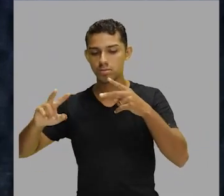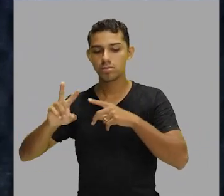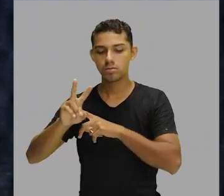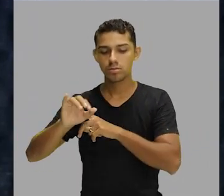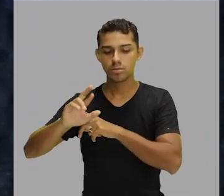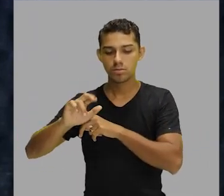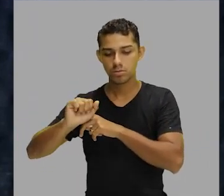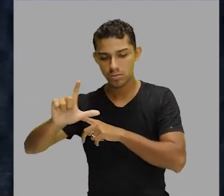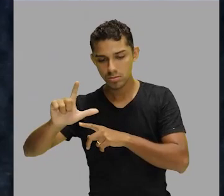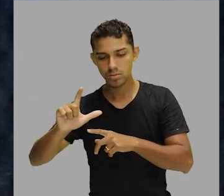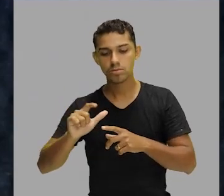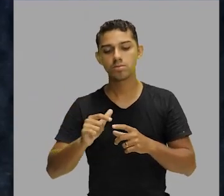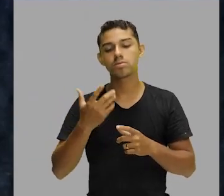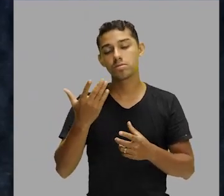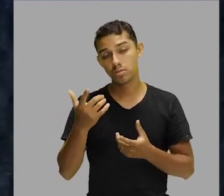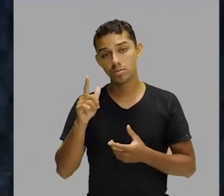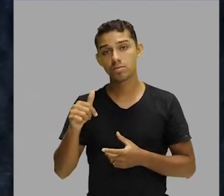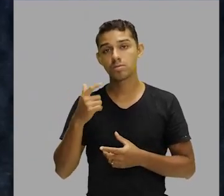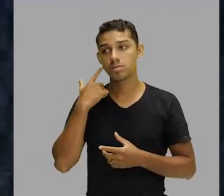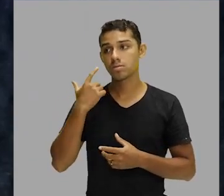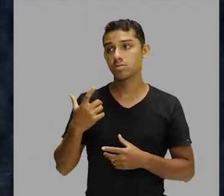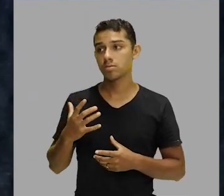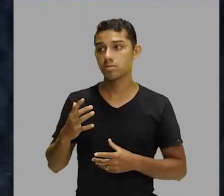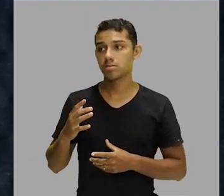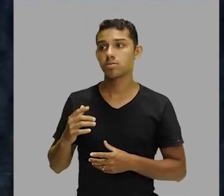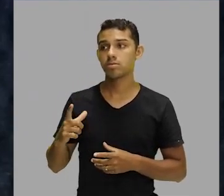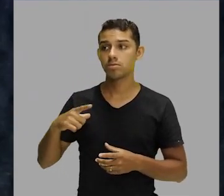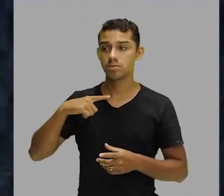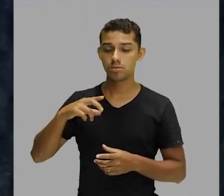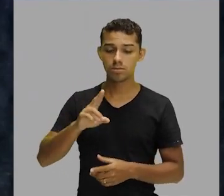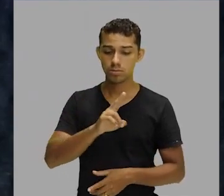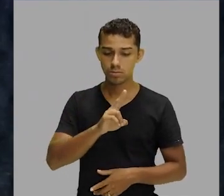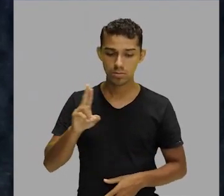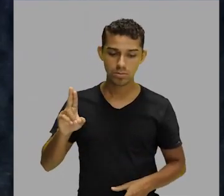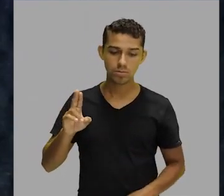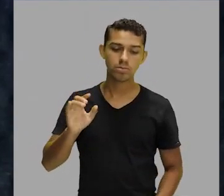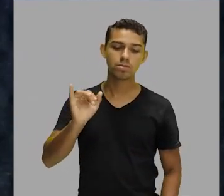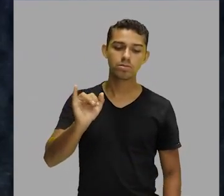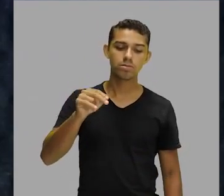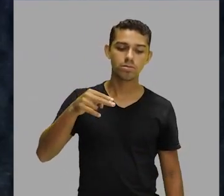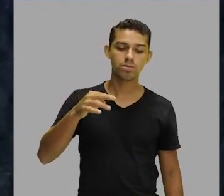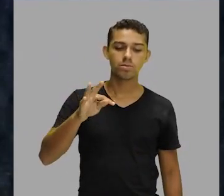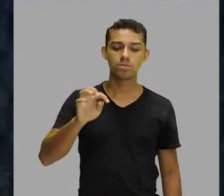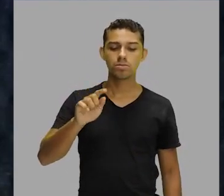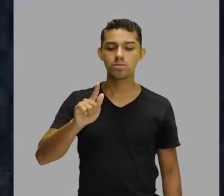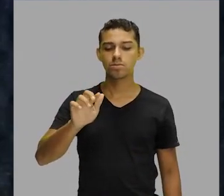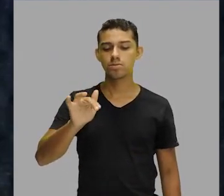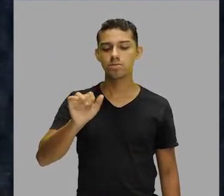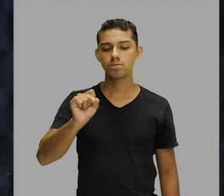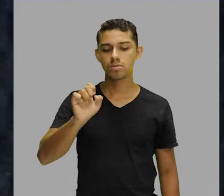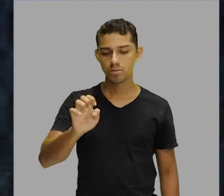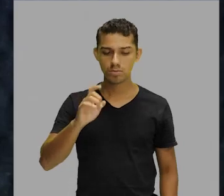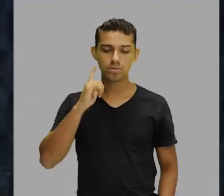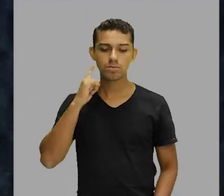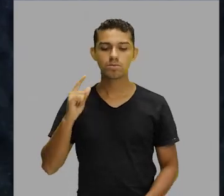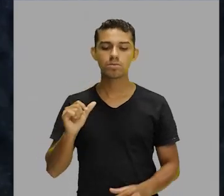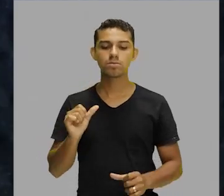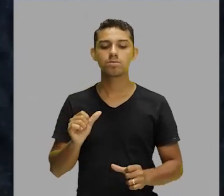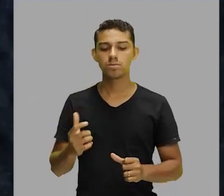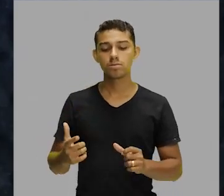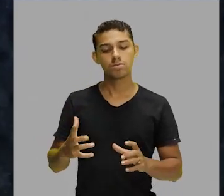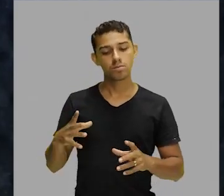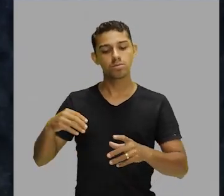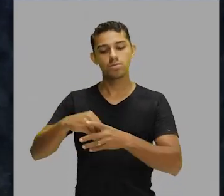viral aqui, ele vai, com o auxílio de uma enzima chamada integrase, ele vai